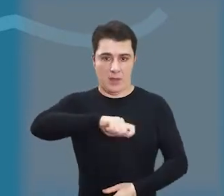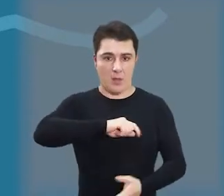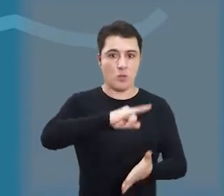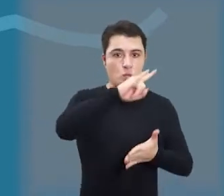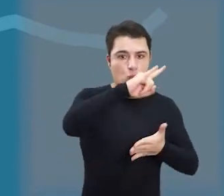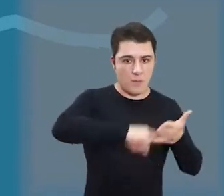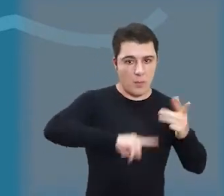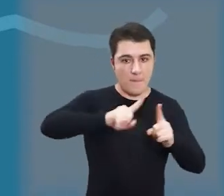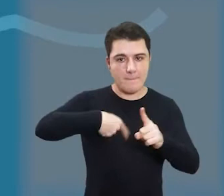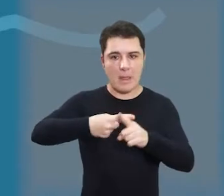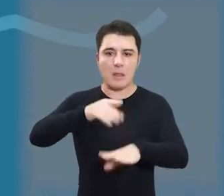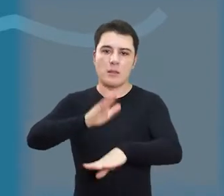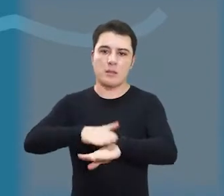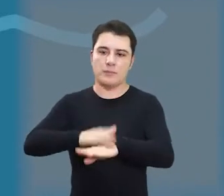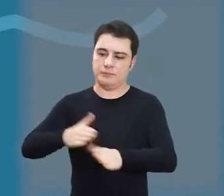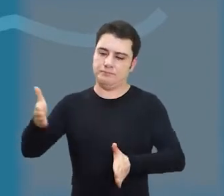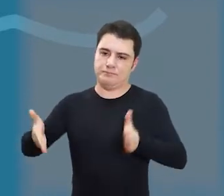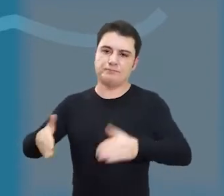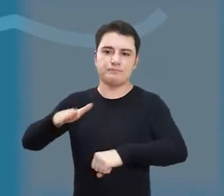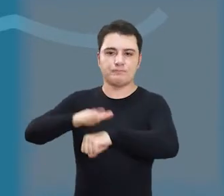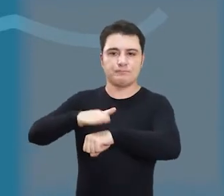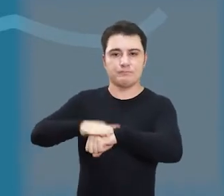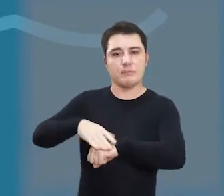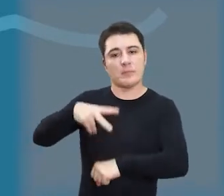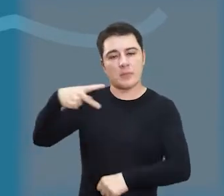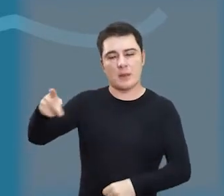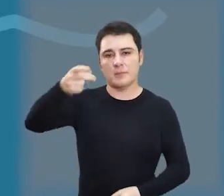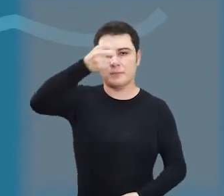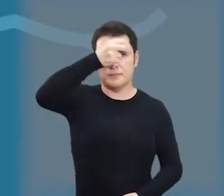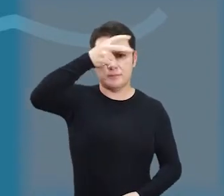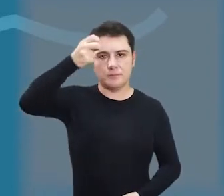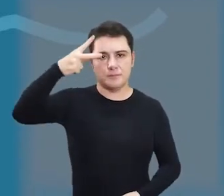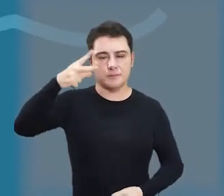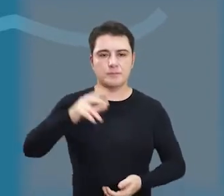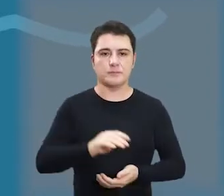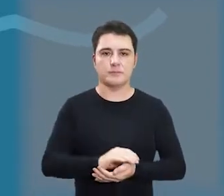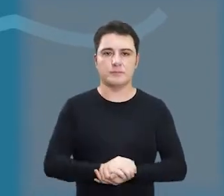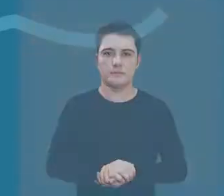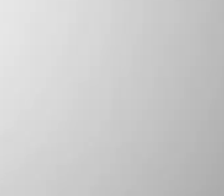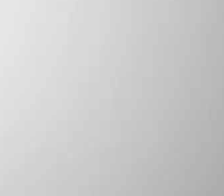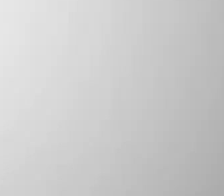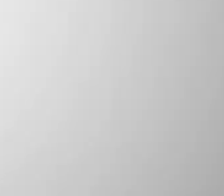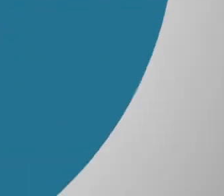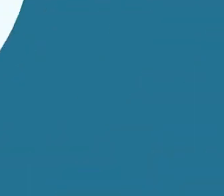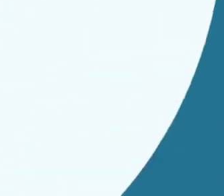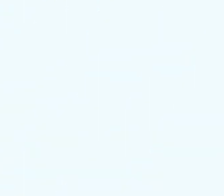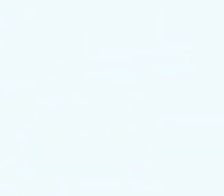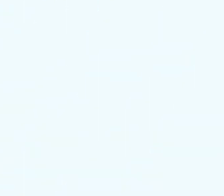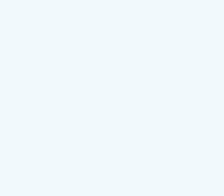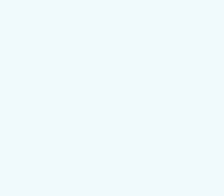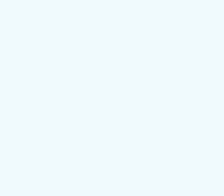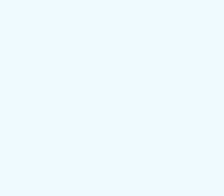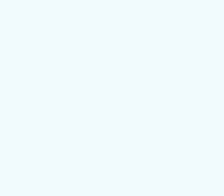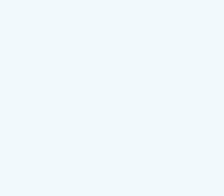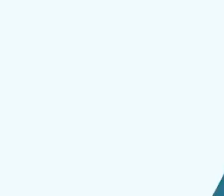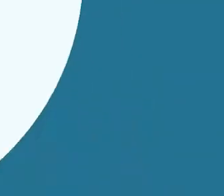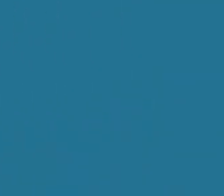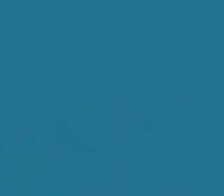nós queremos fiscalizar também as negociações e os prazos estabelecidos pela prefeitura e